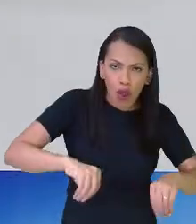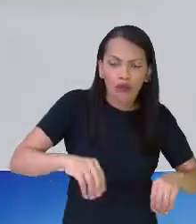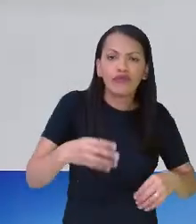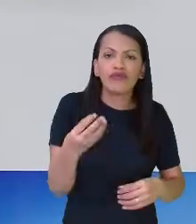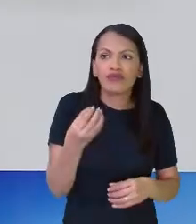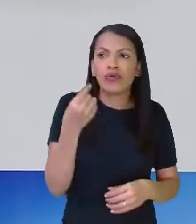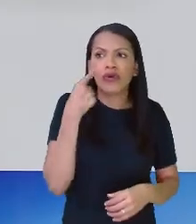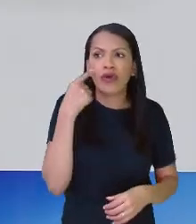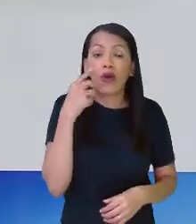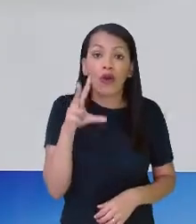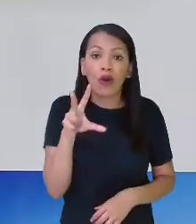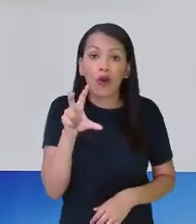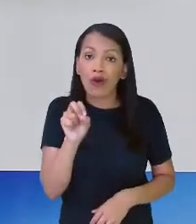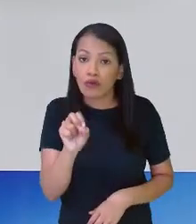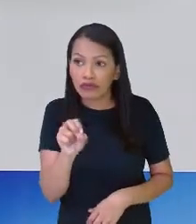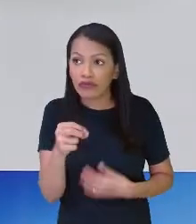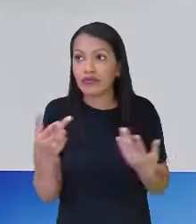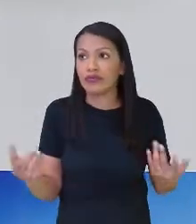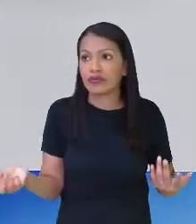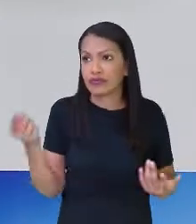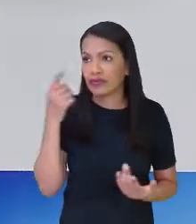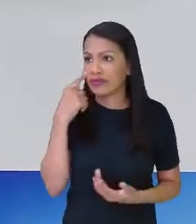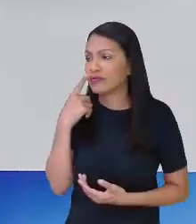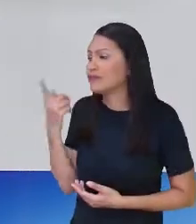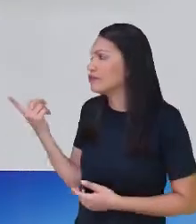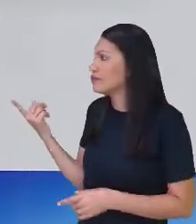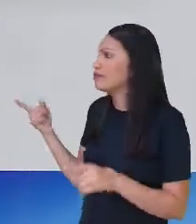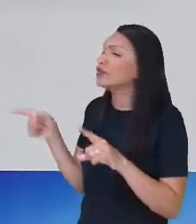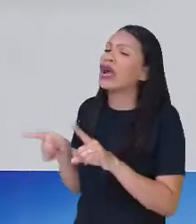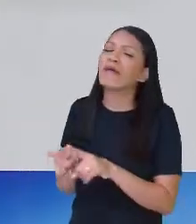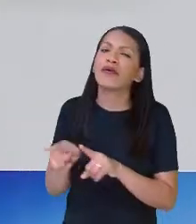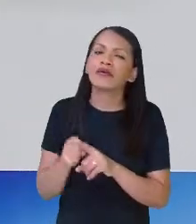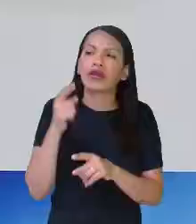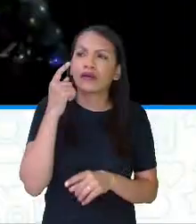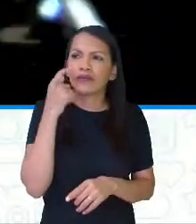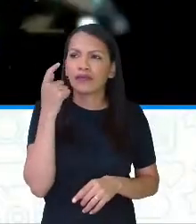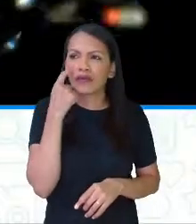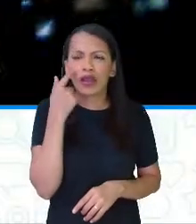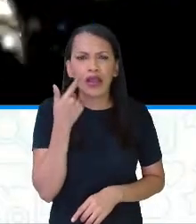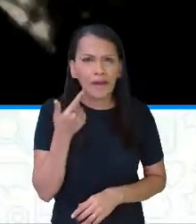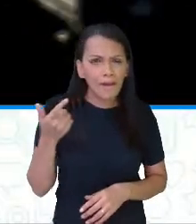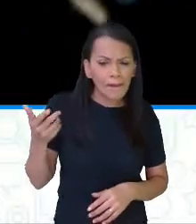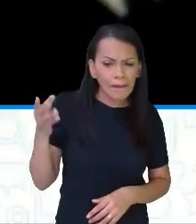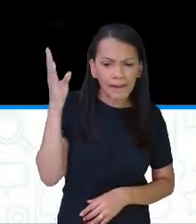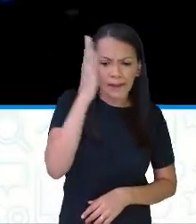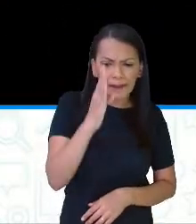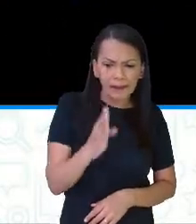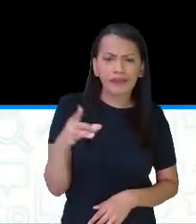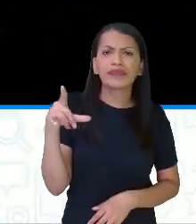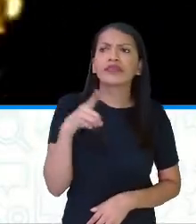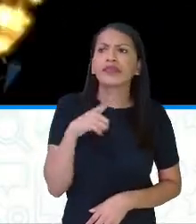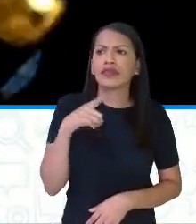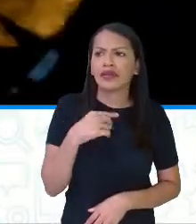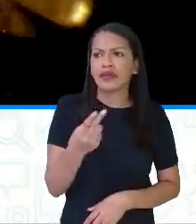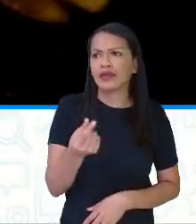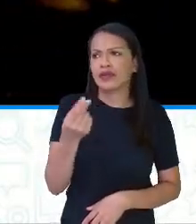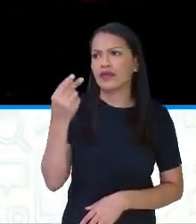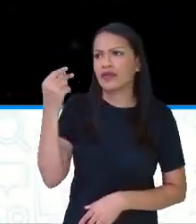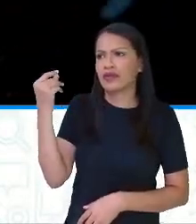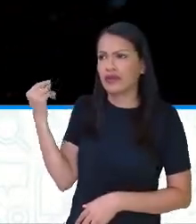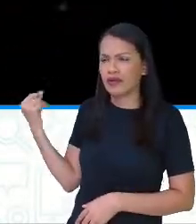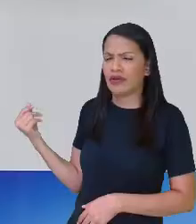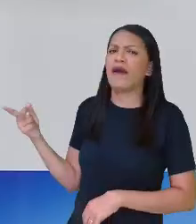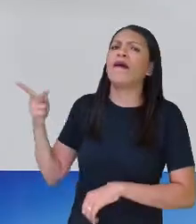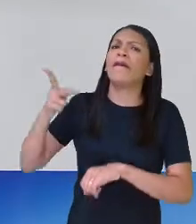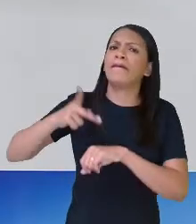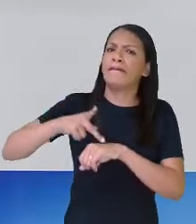sobreviver através dessa forma. Exploração de minérios. O Brasil antigamente tinha muito mais pedras preciosas